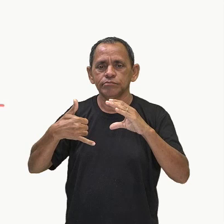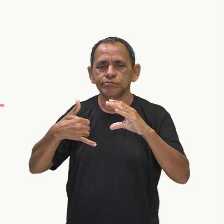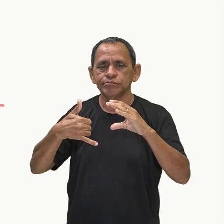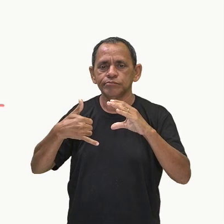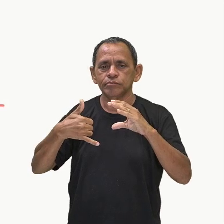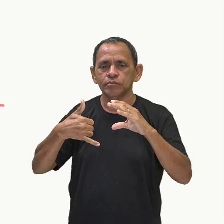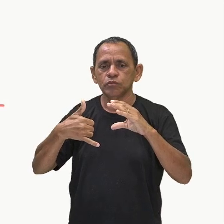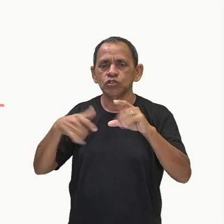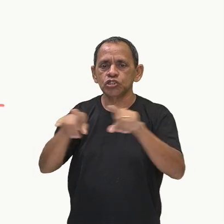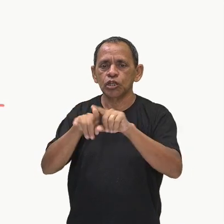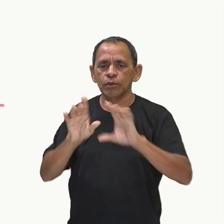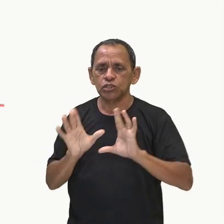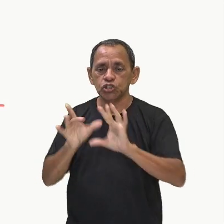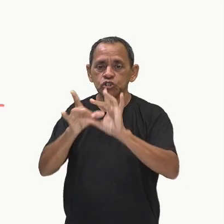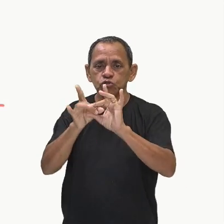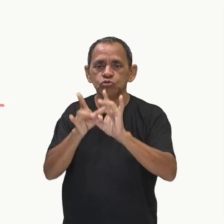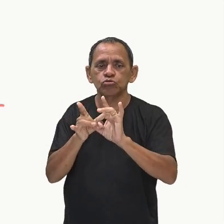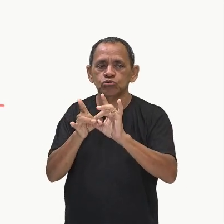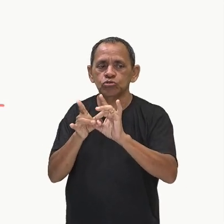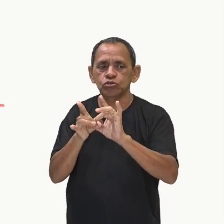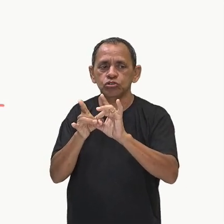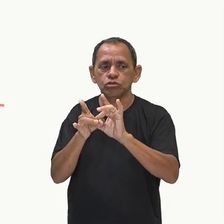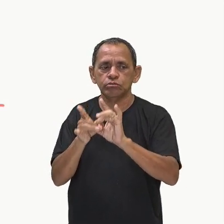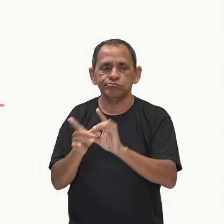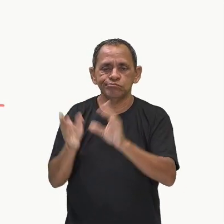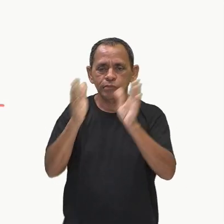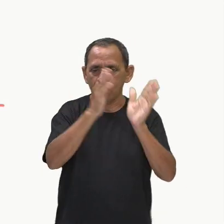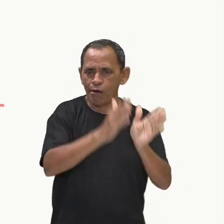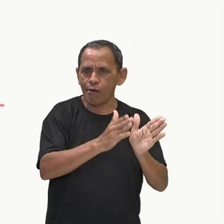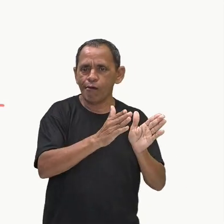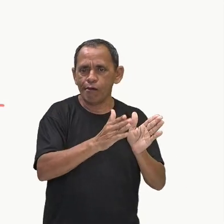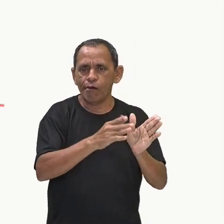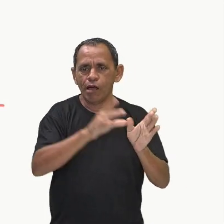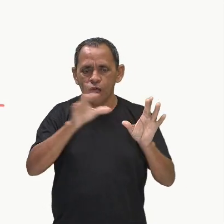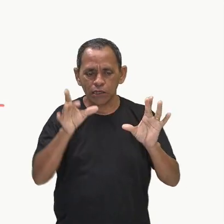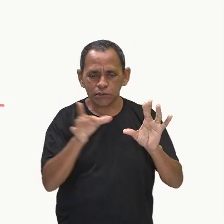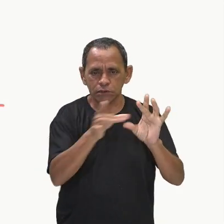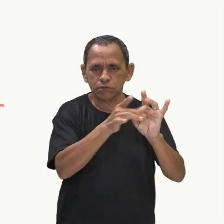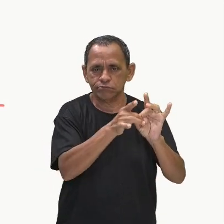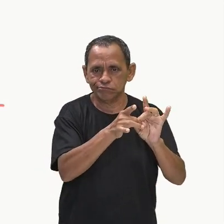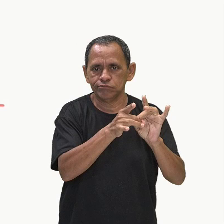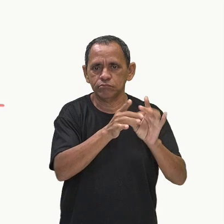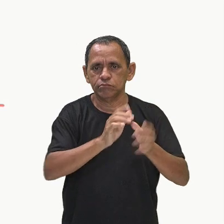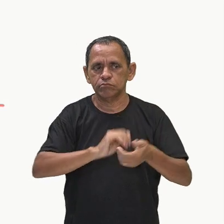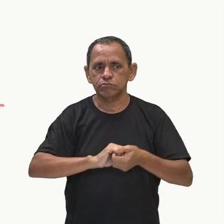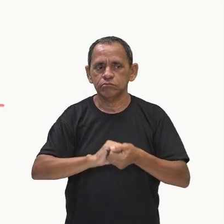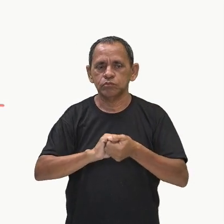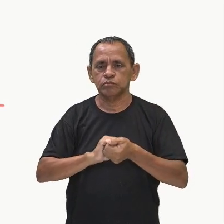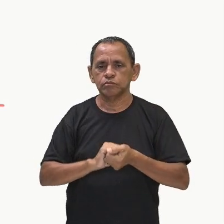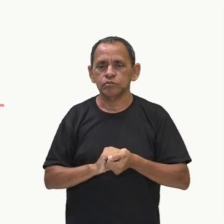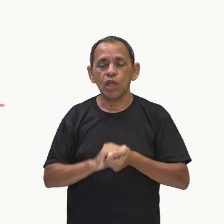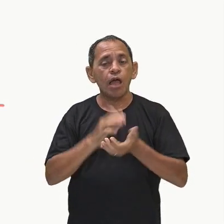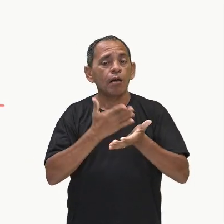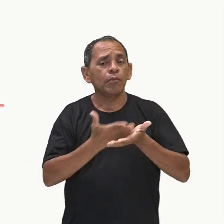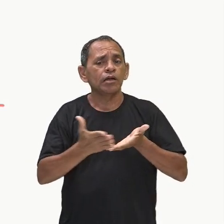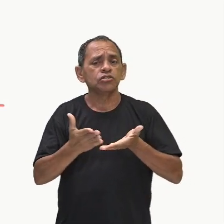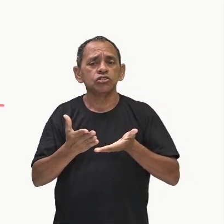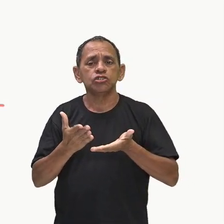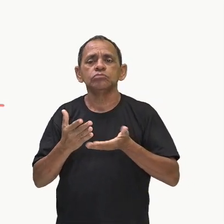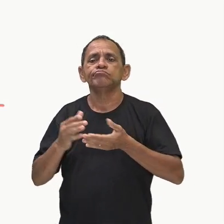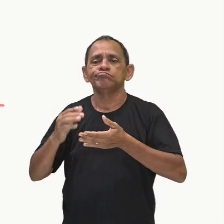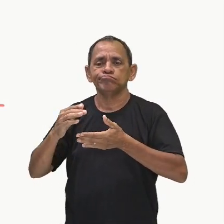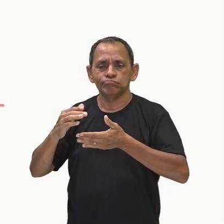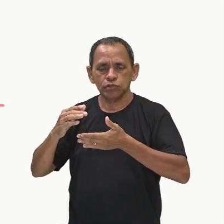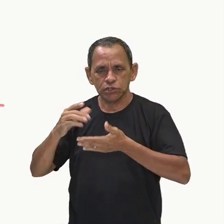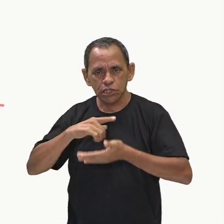Que se prende ao mensageiro do ponto de início. A partir daí, há o processo que nós chamamos de crescimento. Mais